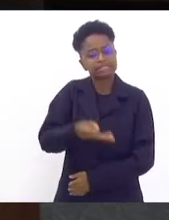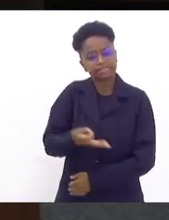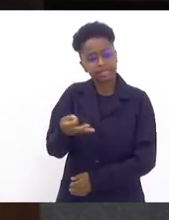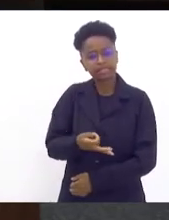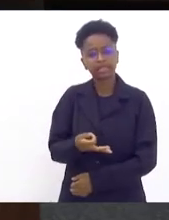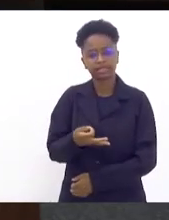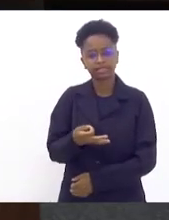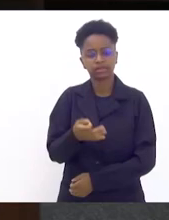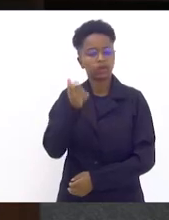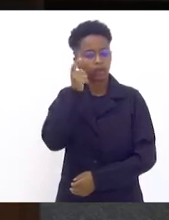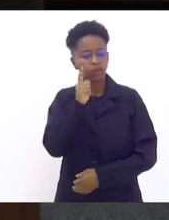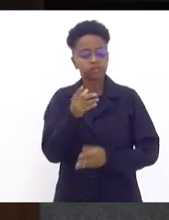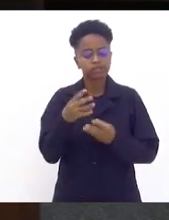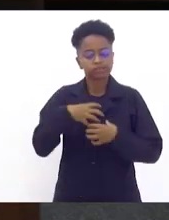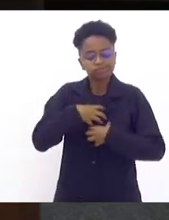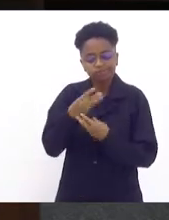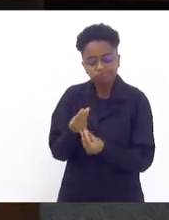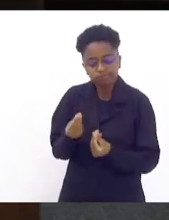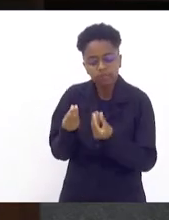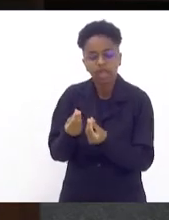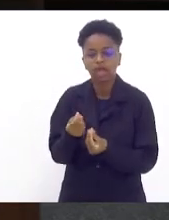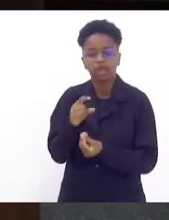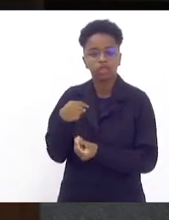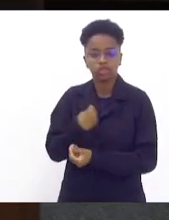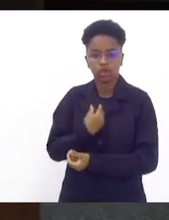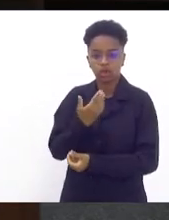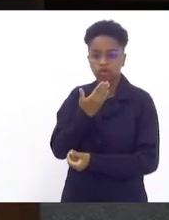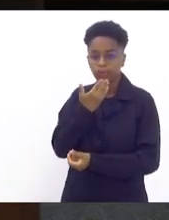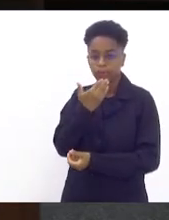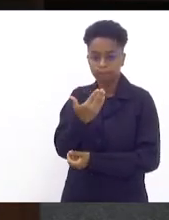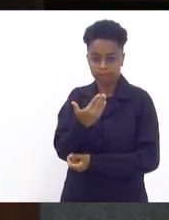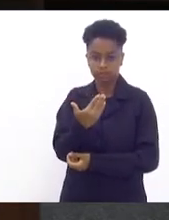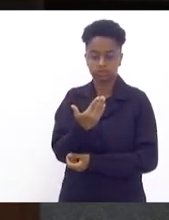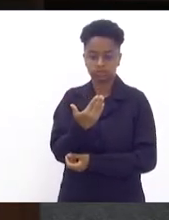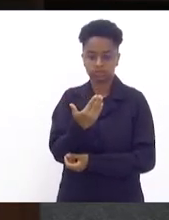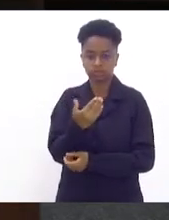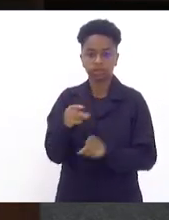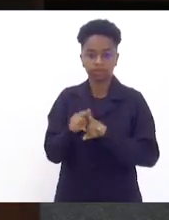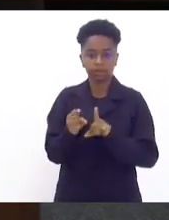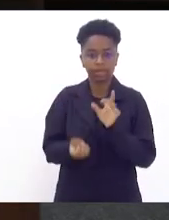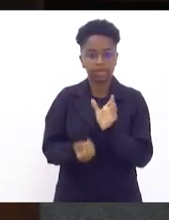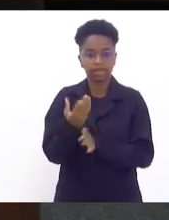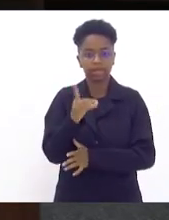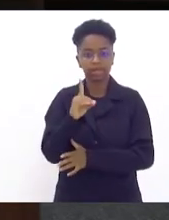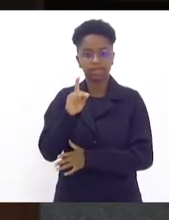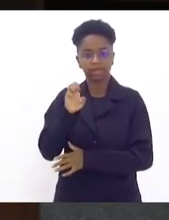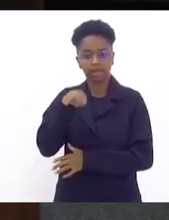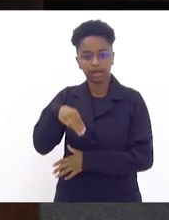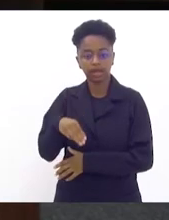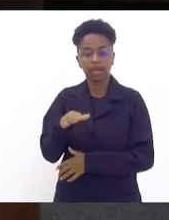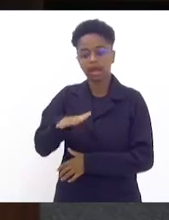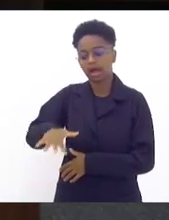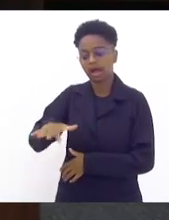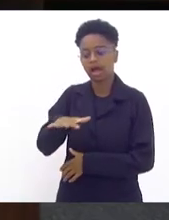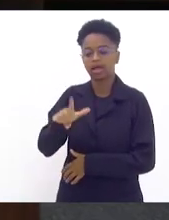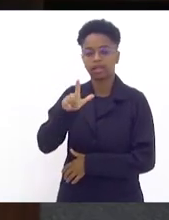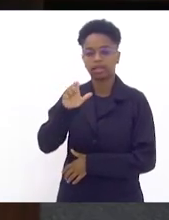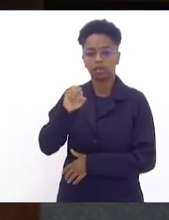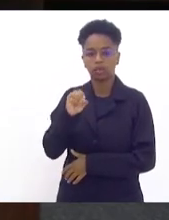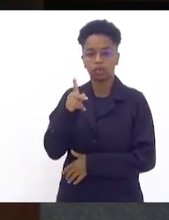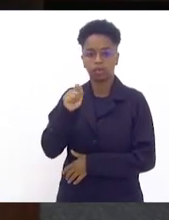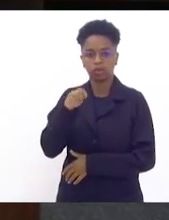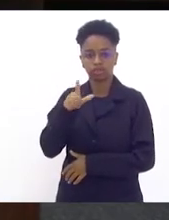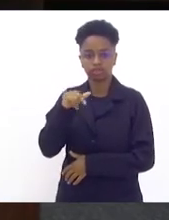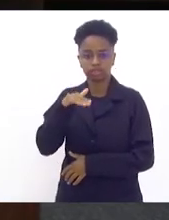ele será sensível a essa nossa postulação da criação de uma DEAN na zona da Leopoldina.